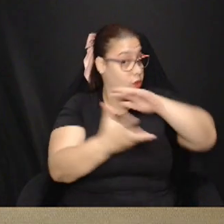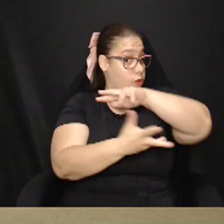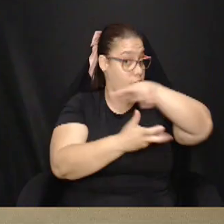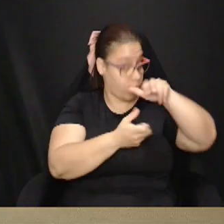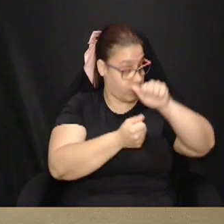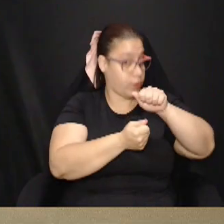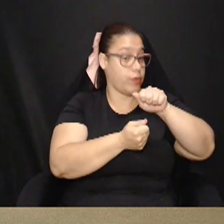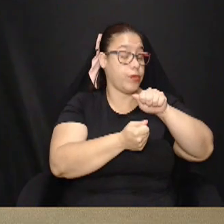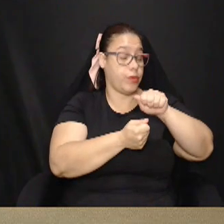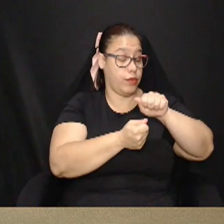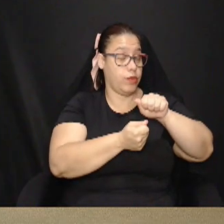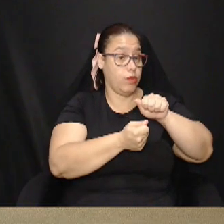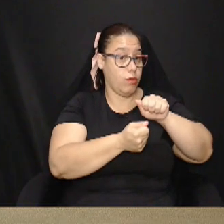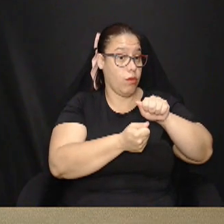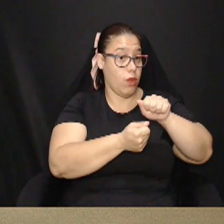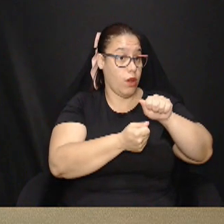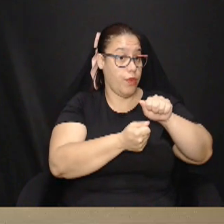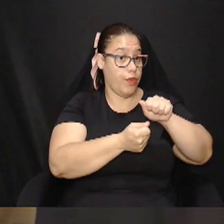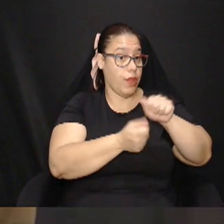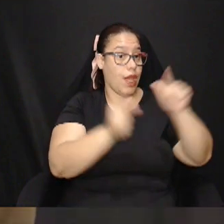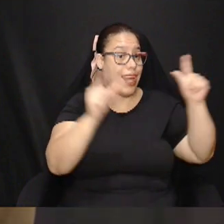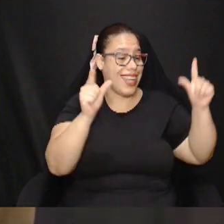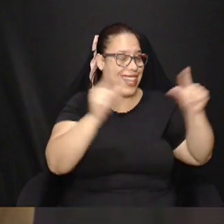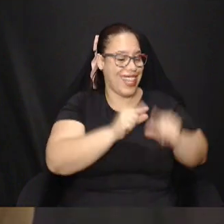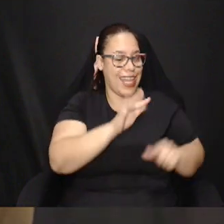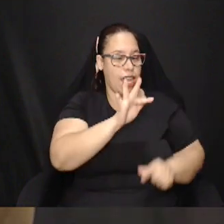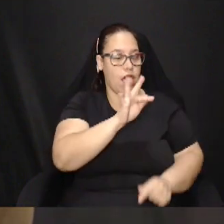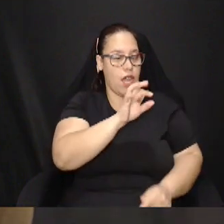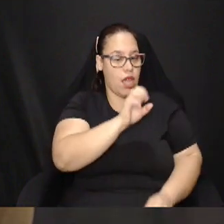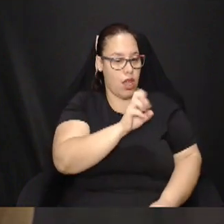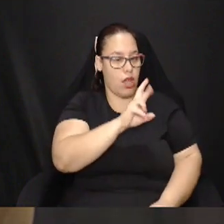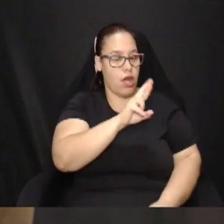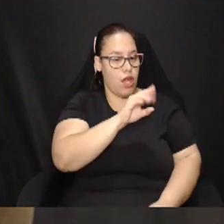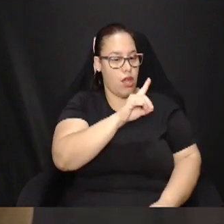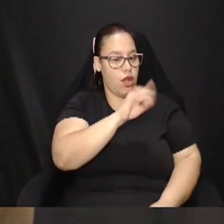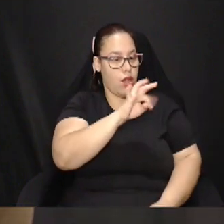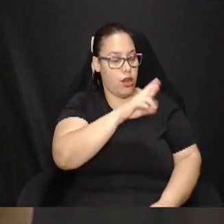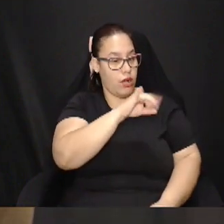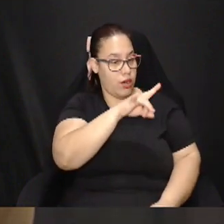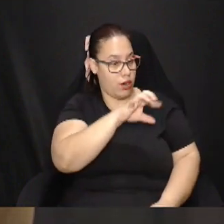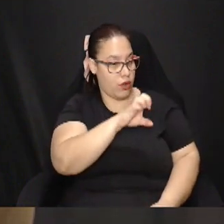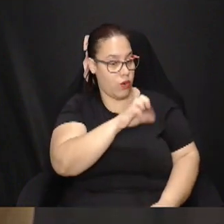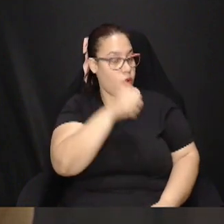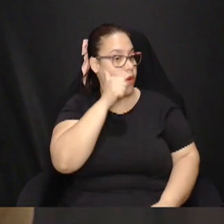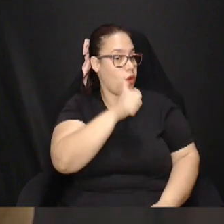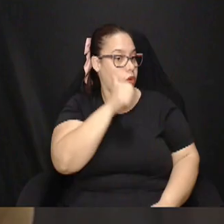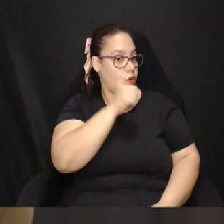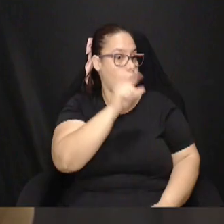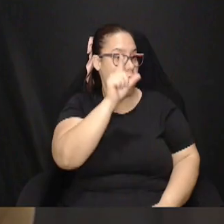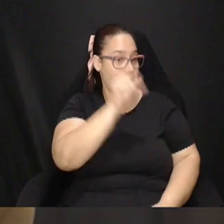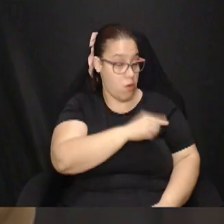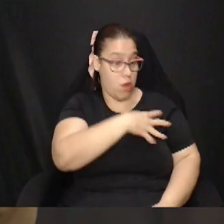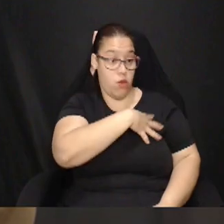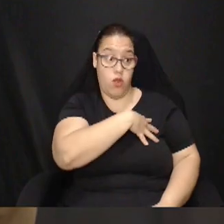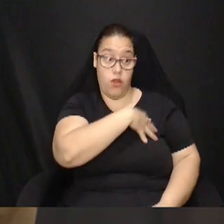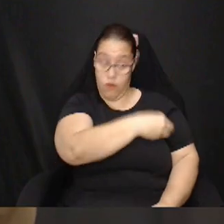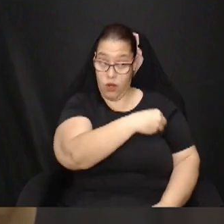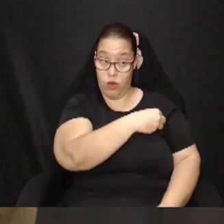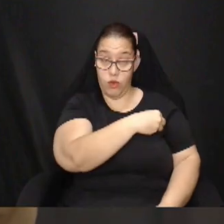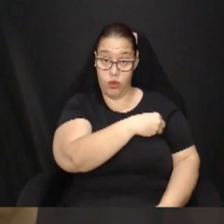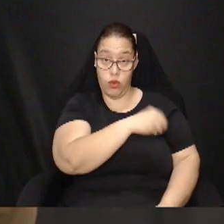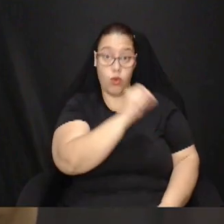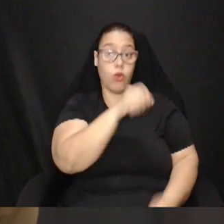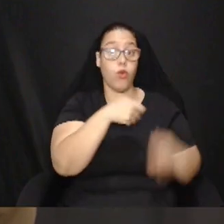desenvolvido, é uma queda da fertilidade. Sim. Ou seja, as mulheres estão tendo menos filhos do que deveriam